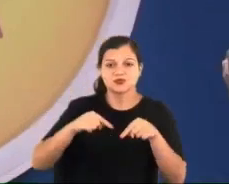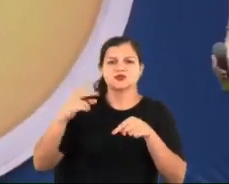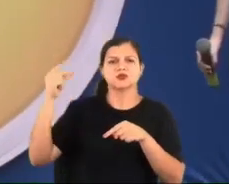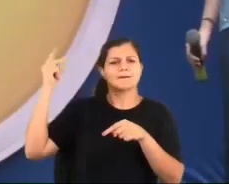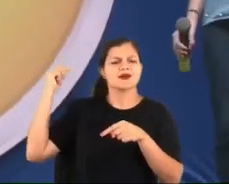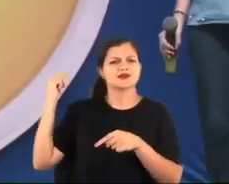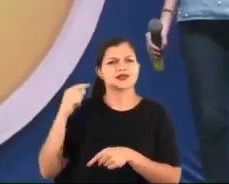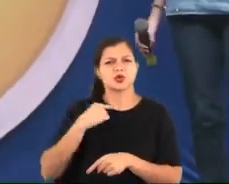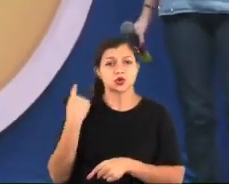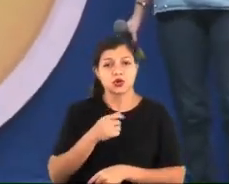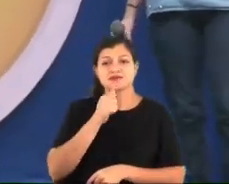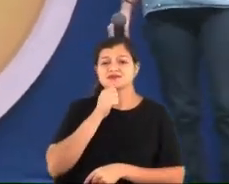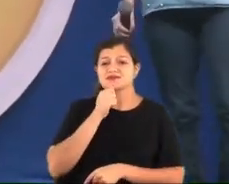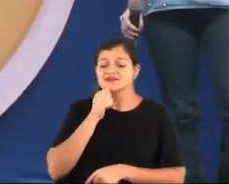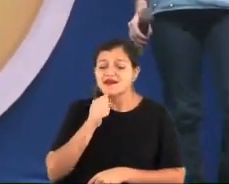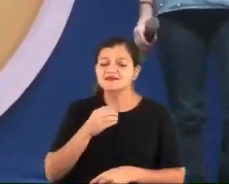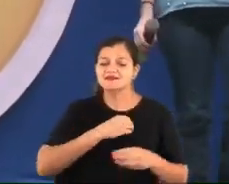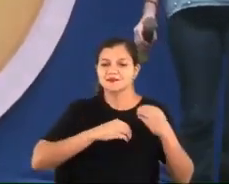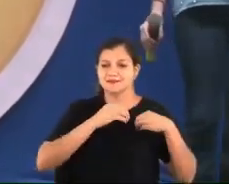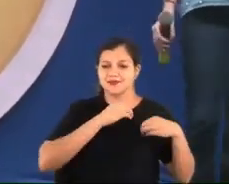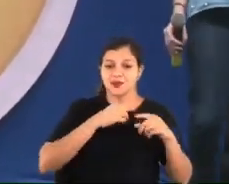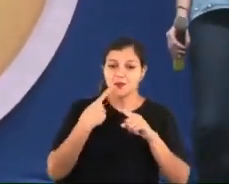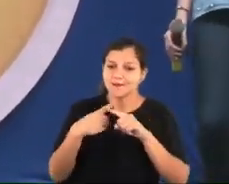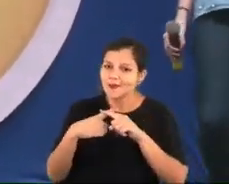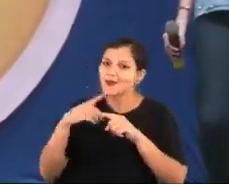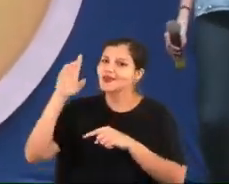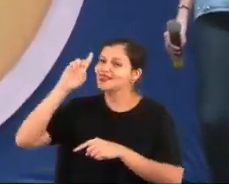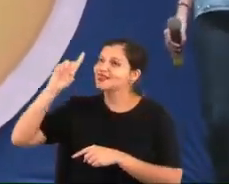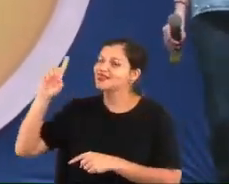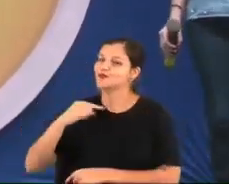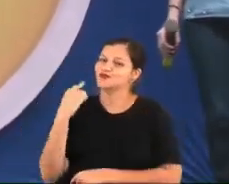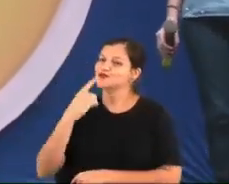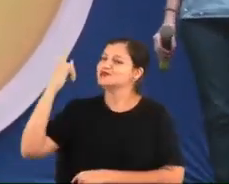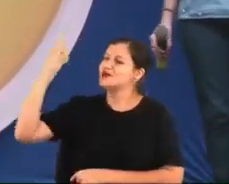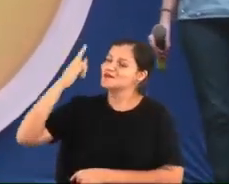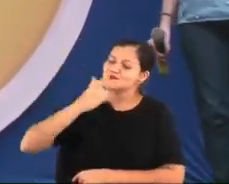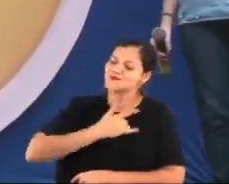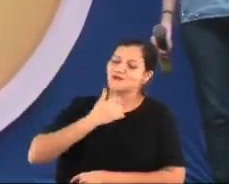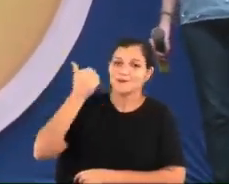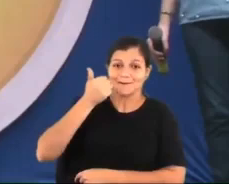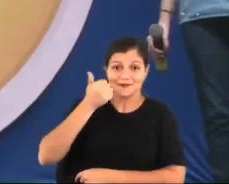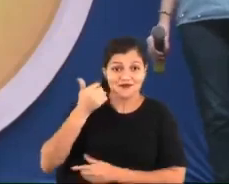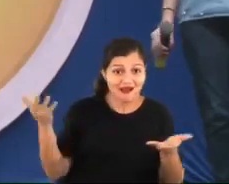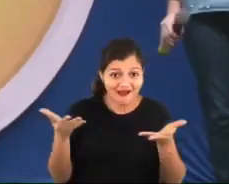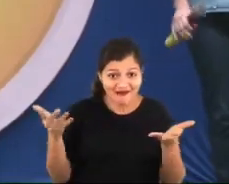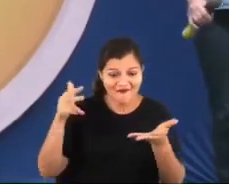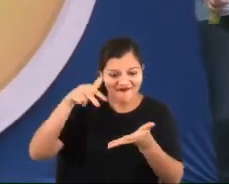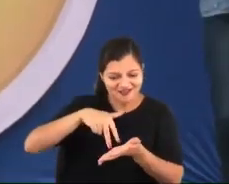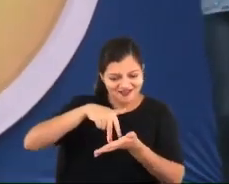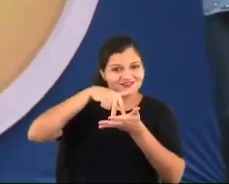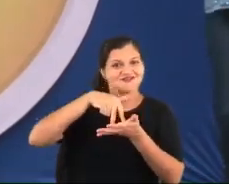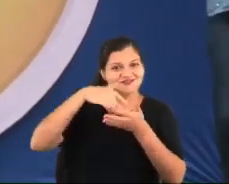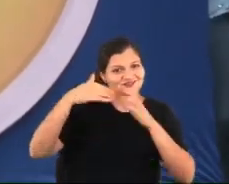pecadores, porque Ele nos amou primeiro. Então levante e cante com a